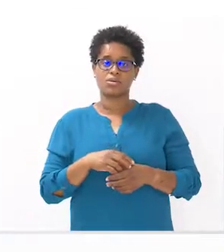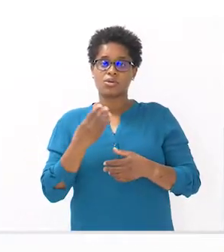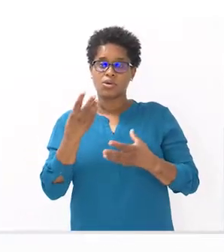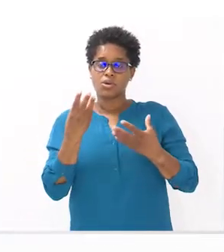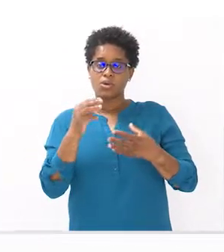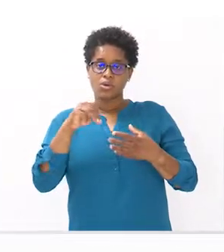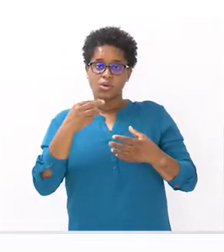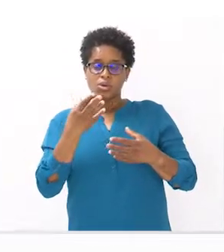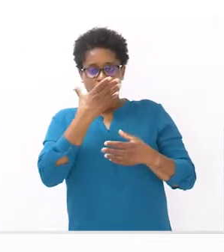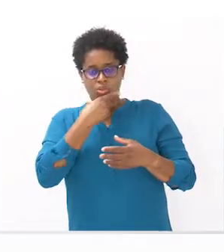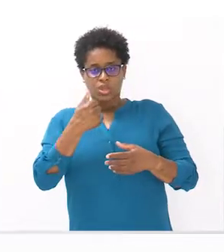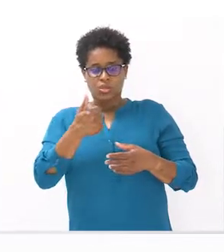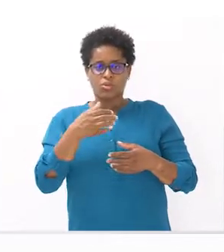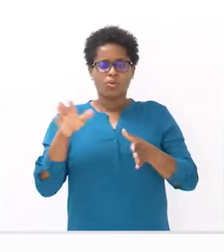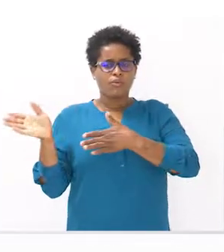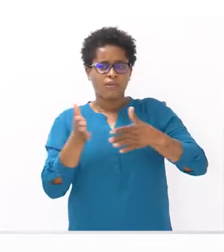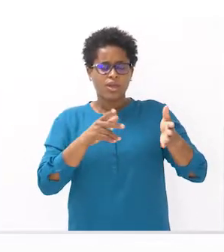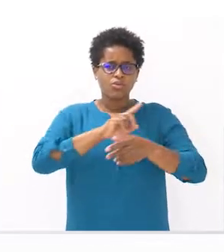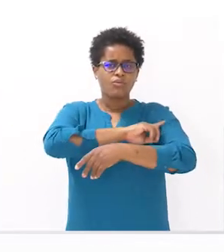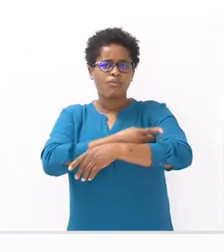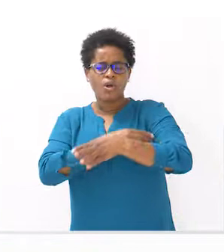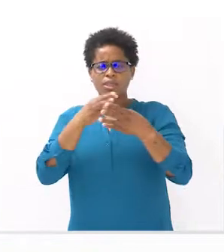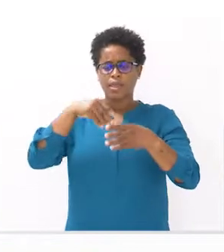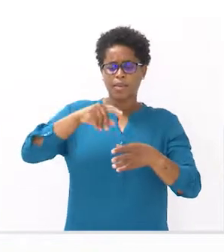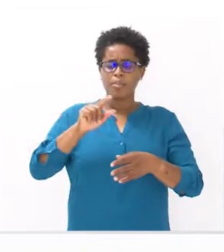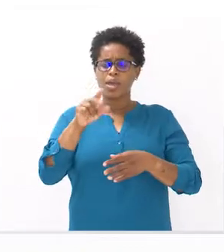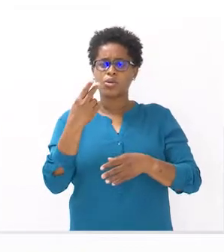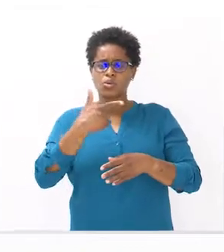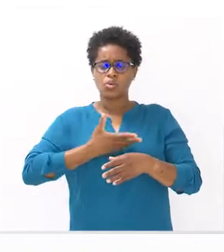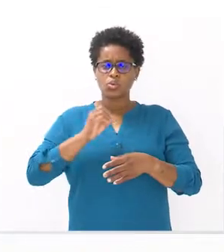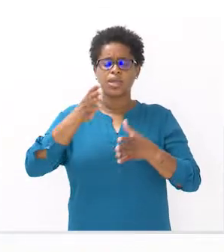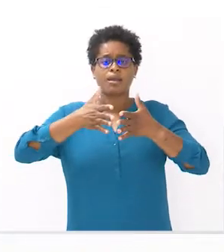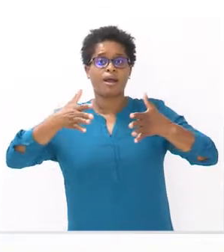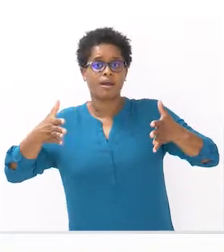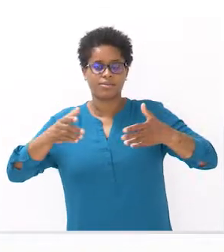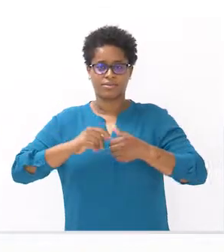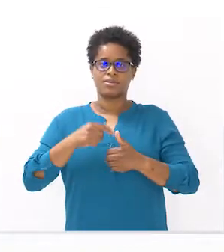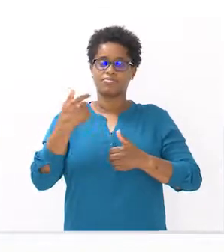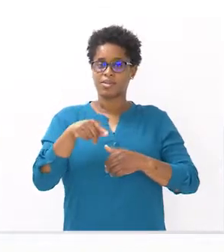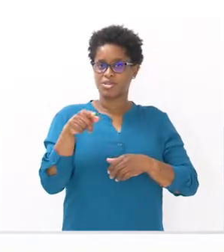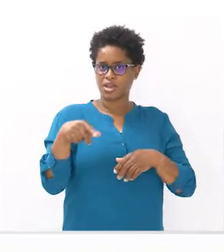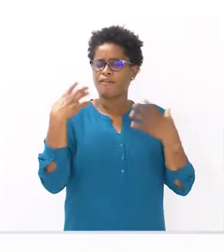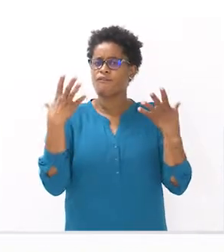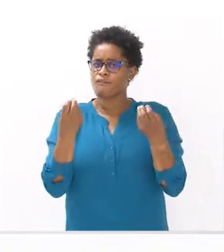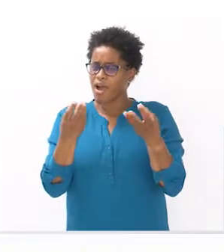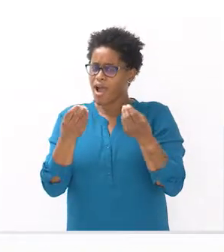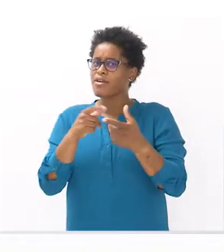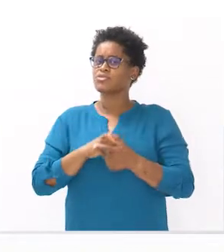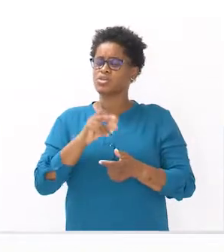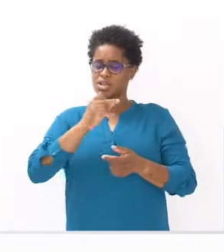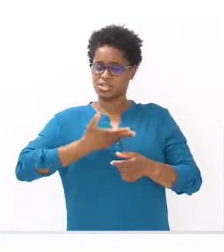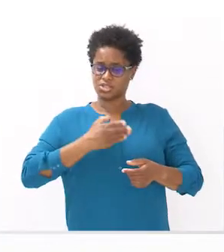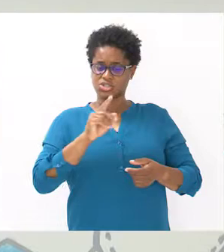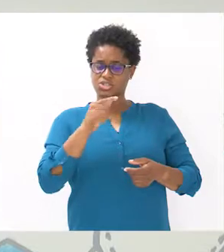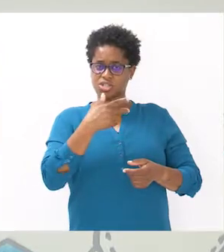vento, forte, peludo e grande. Temos aqui vários